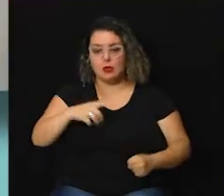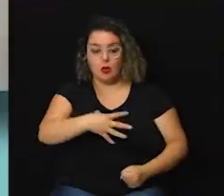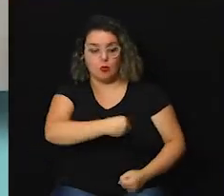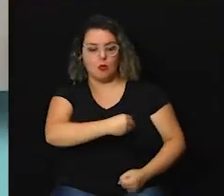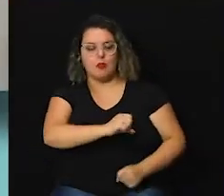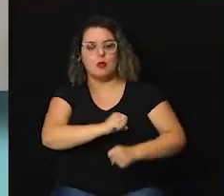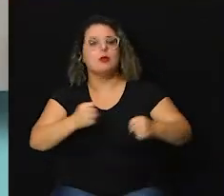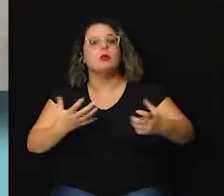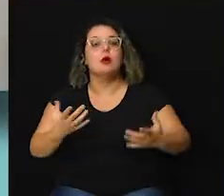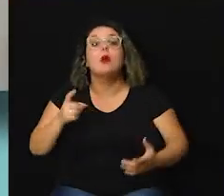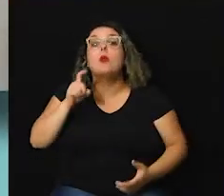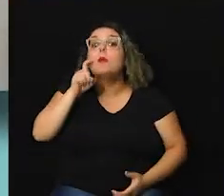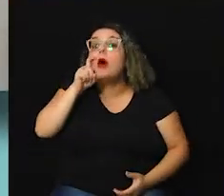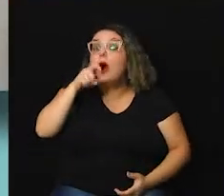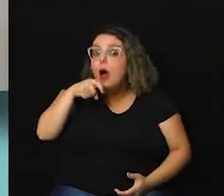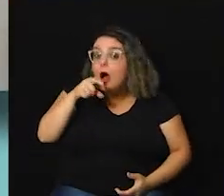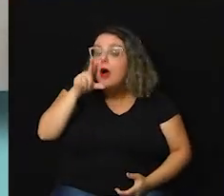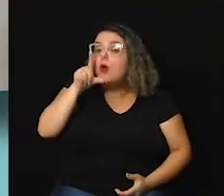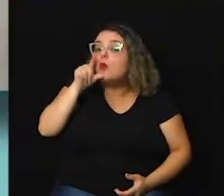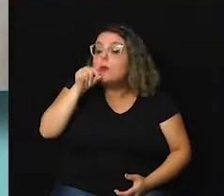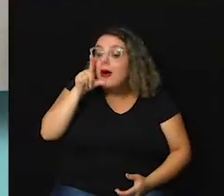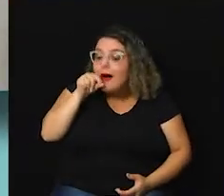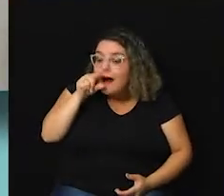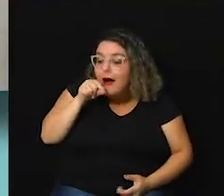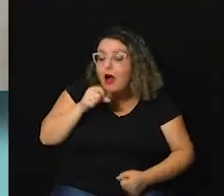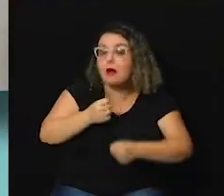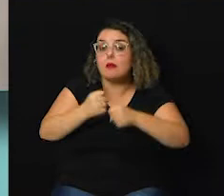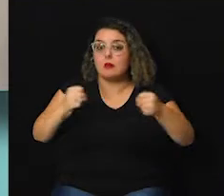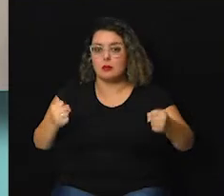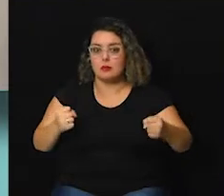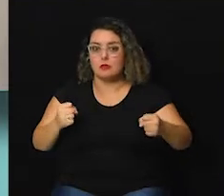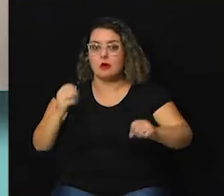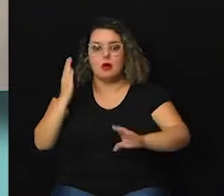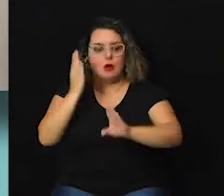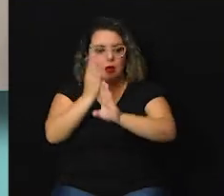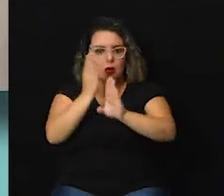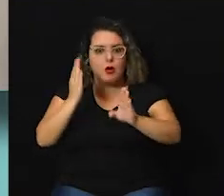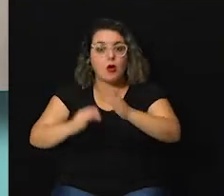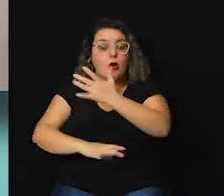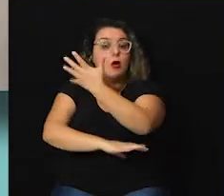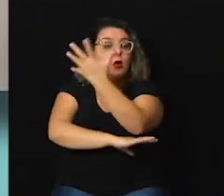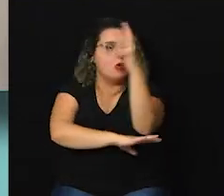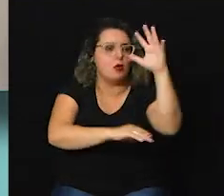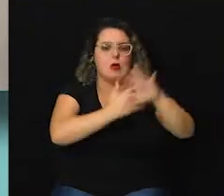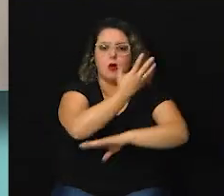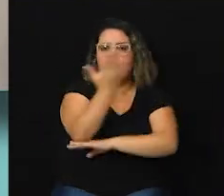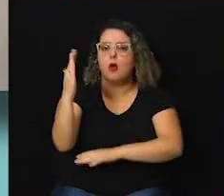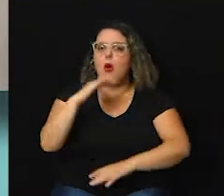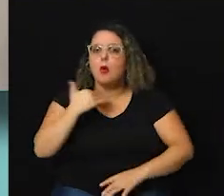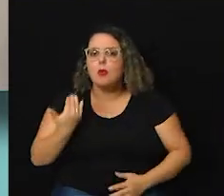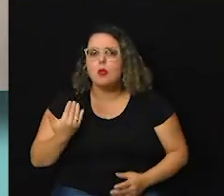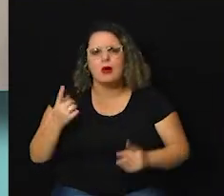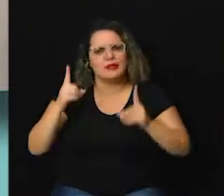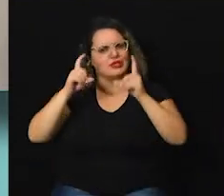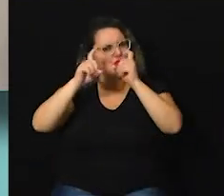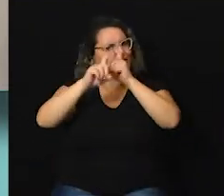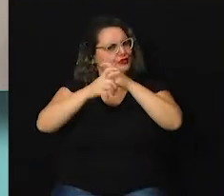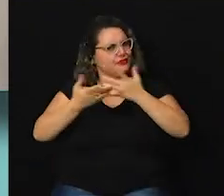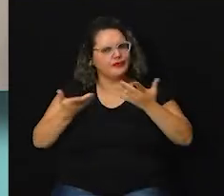de porte grande, então é uma ave grande. Então, você encontrar um animal desse na natureza, morto ou morrendo, é muito